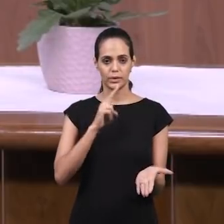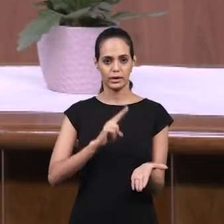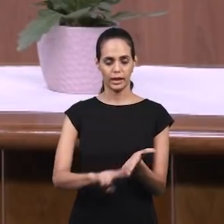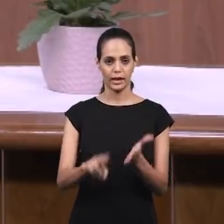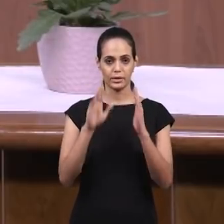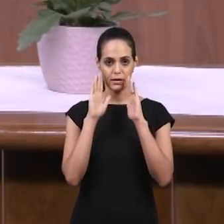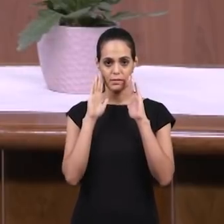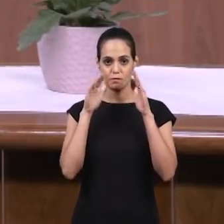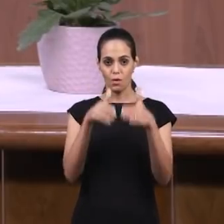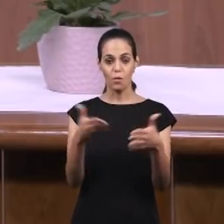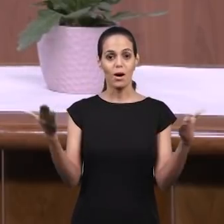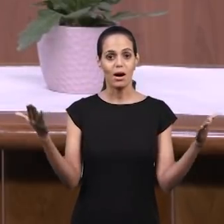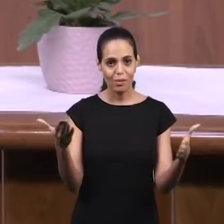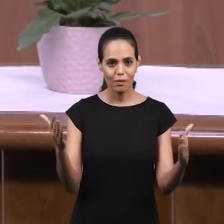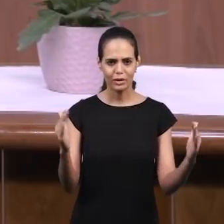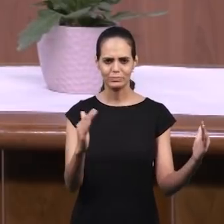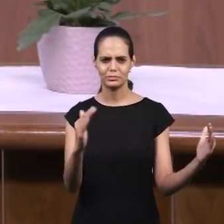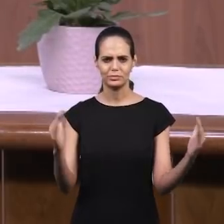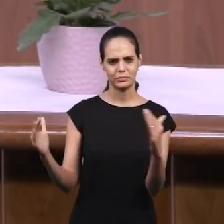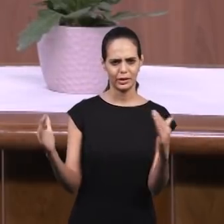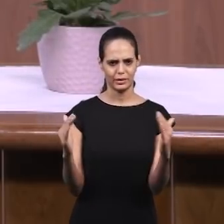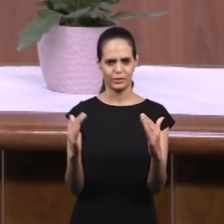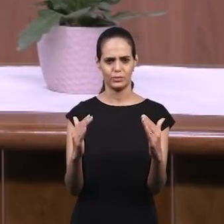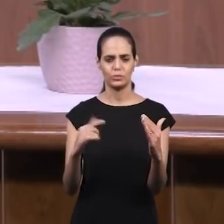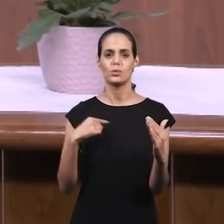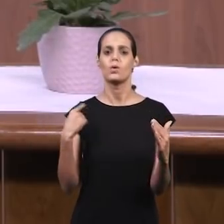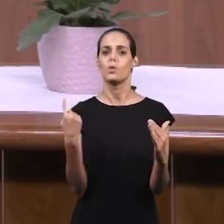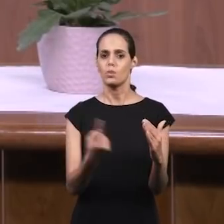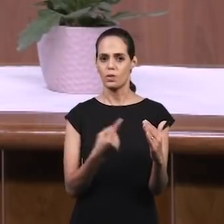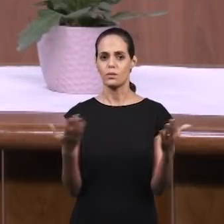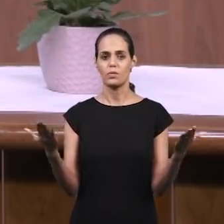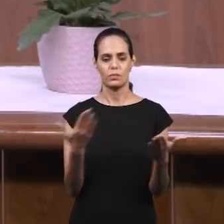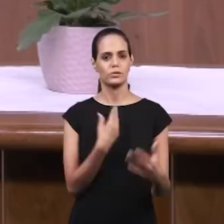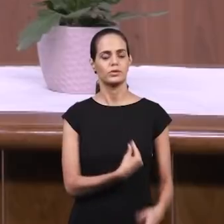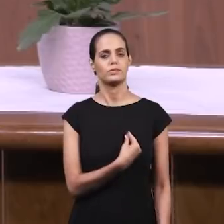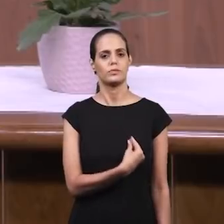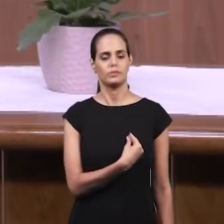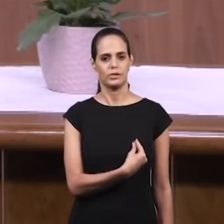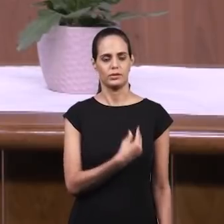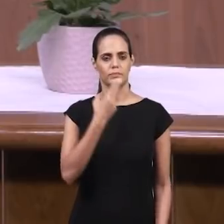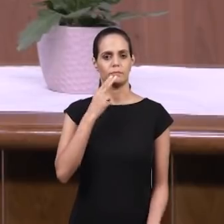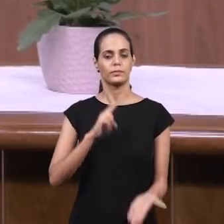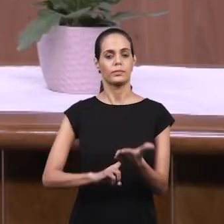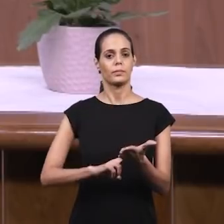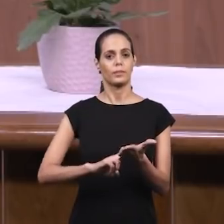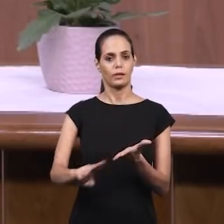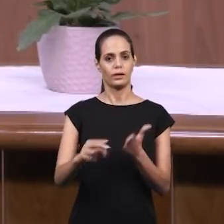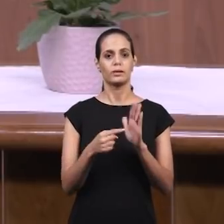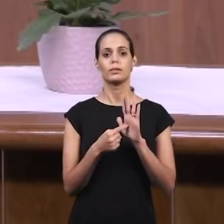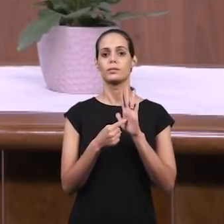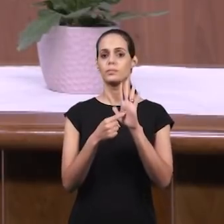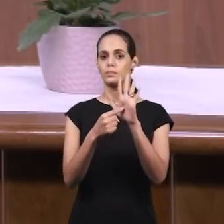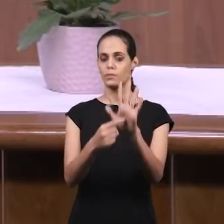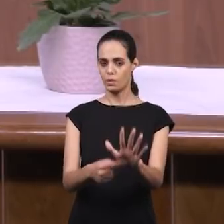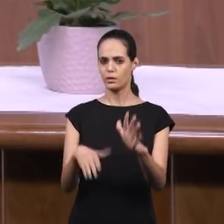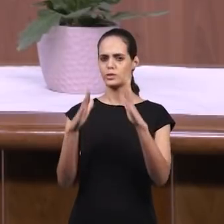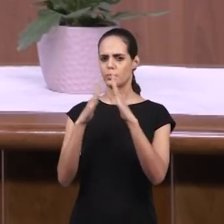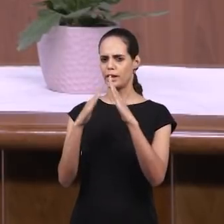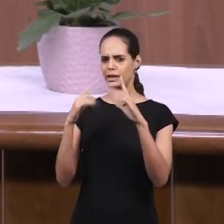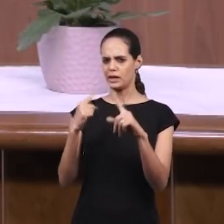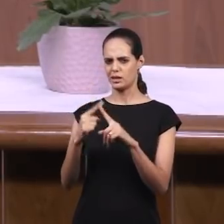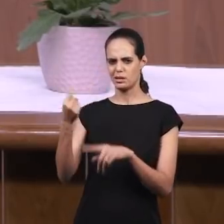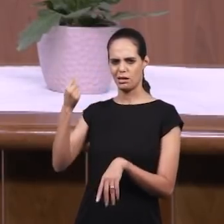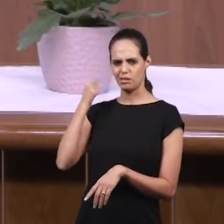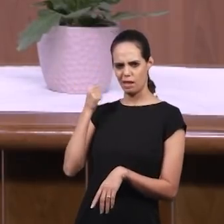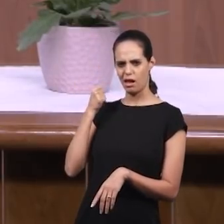carta é destinada ao nosso tempo, esses dias que nós estamos vivendo. E essa carta fala de uma igreja que se